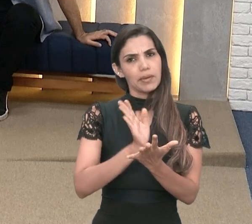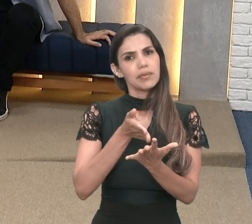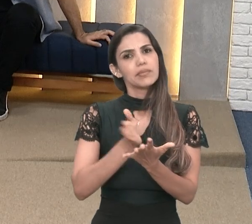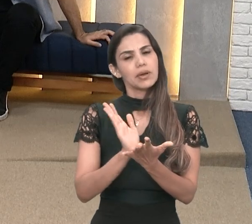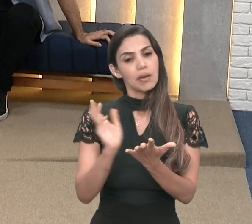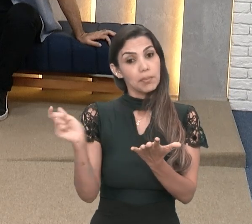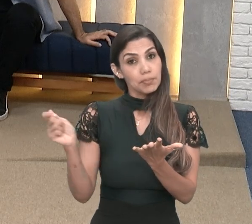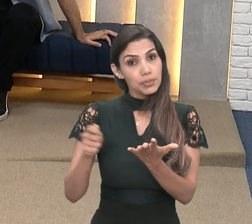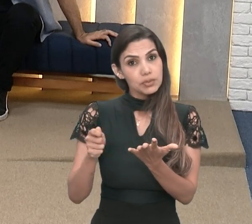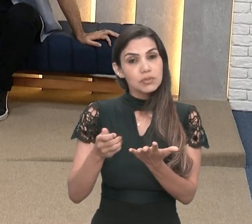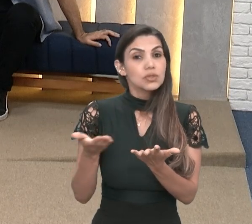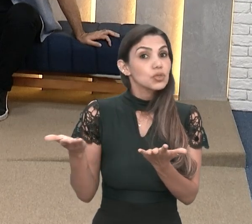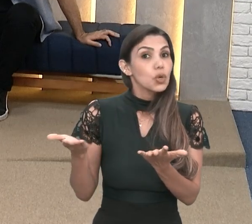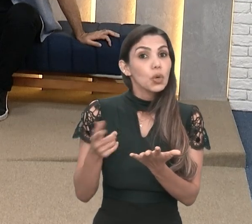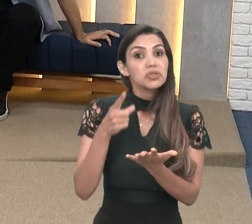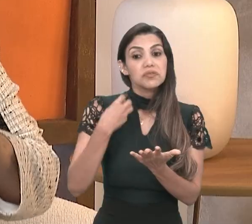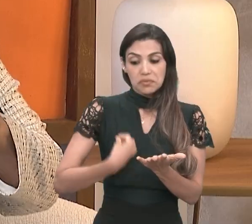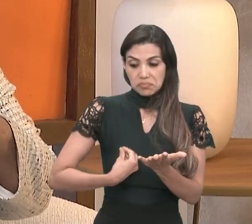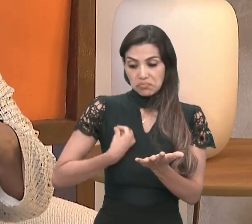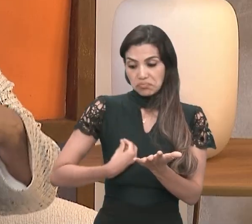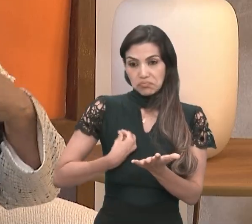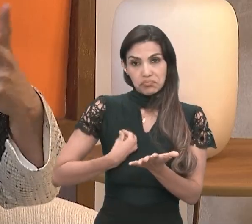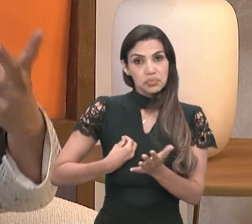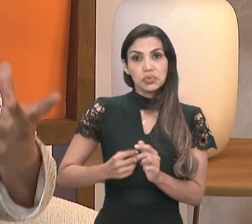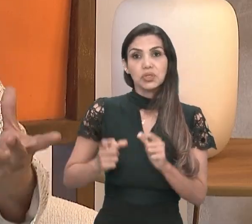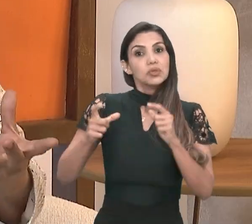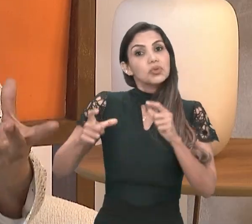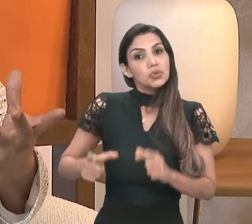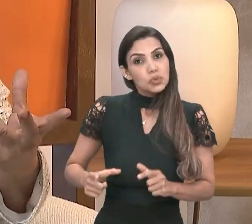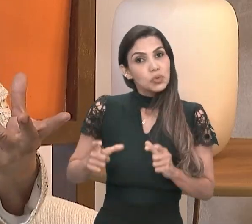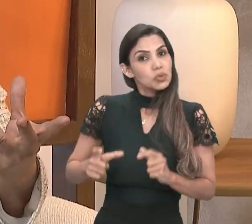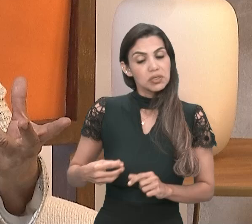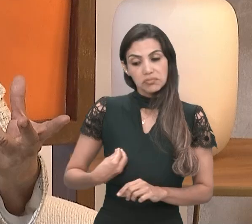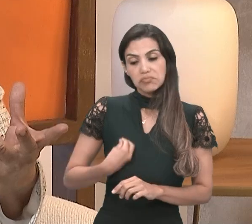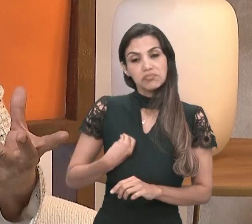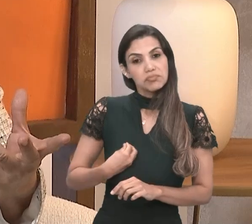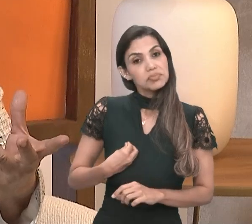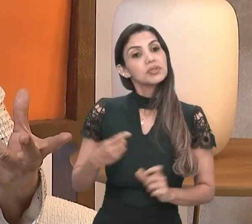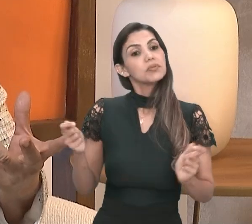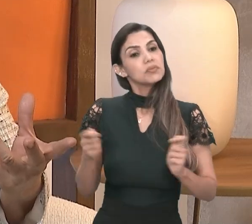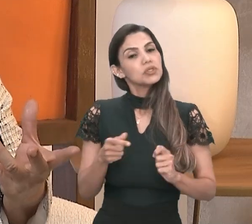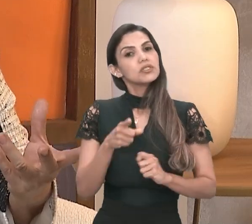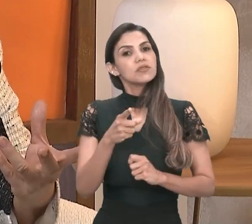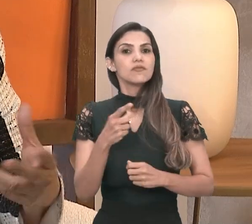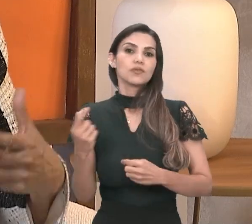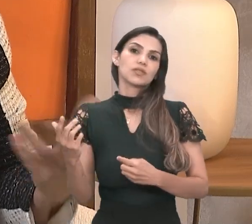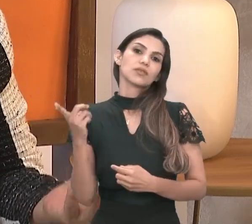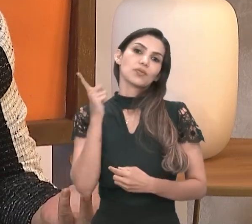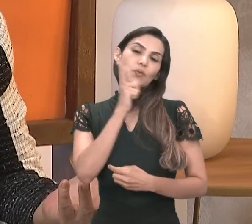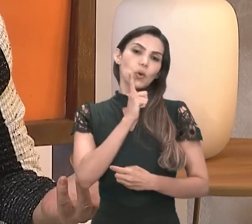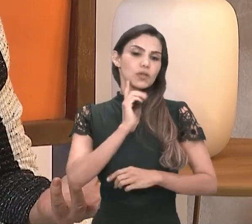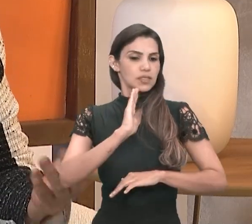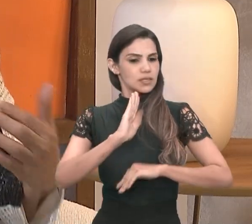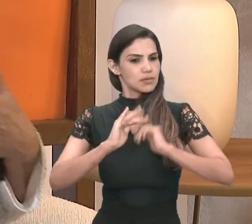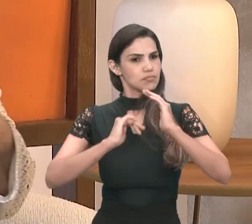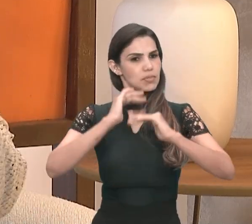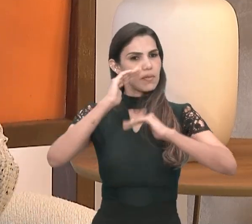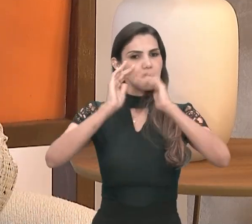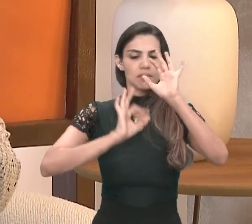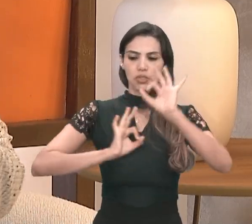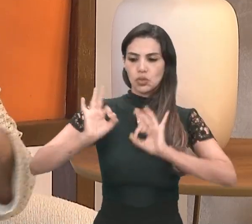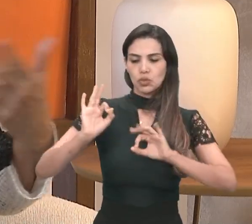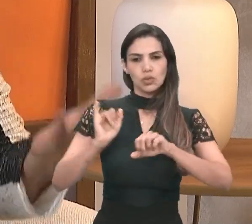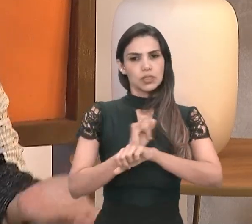fazer hoje, de onde você está, que vai te ajudar a se preparar como um cidadão globalizado ou como